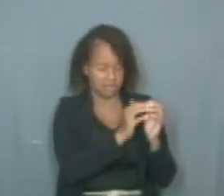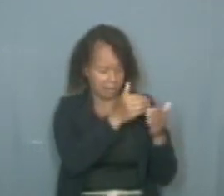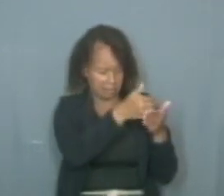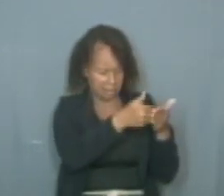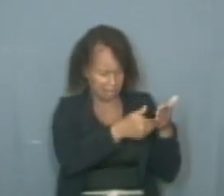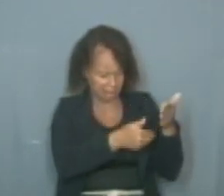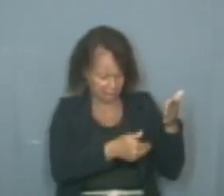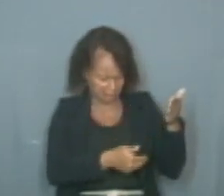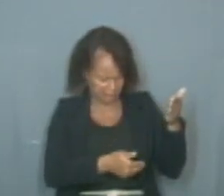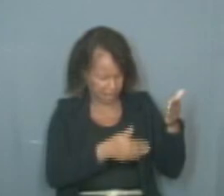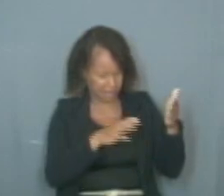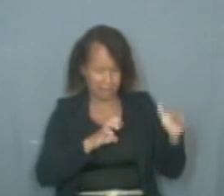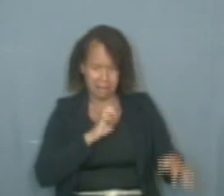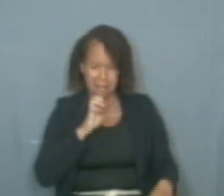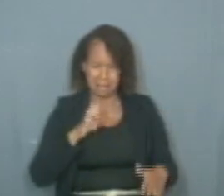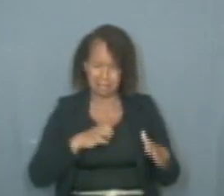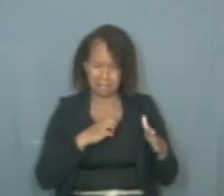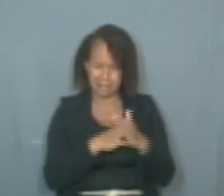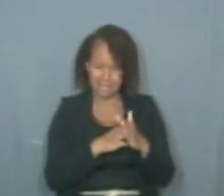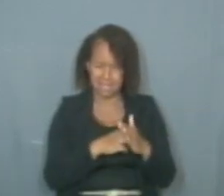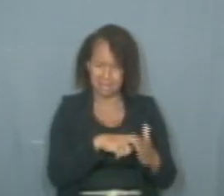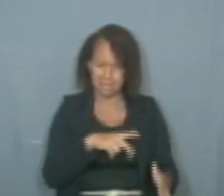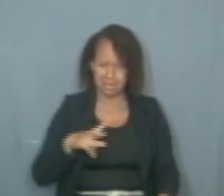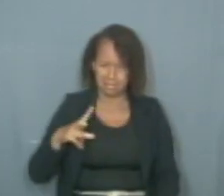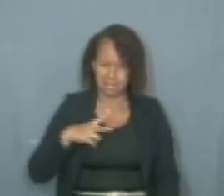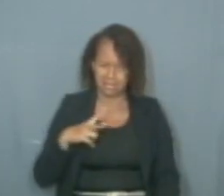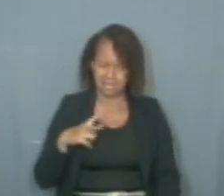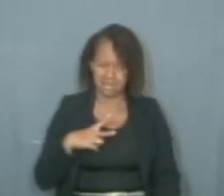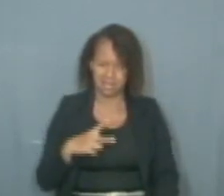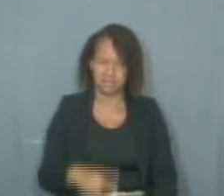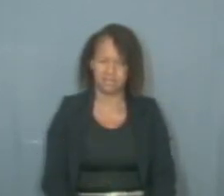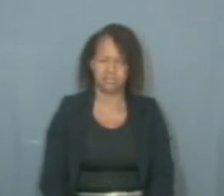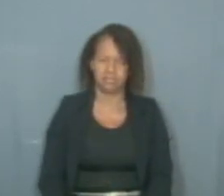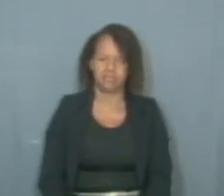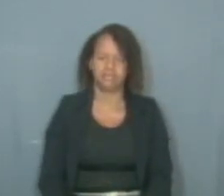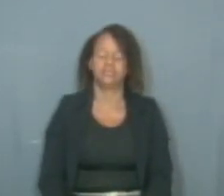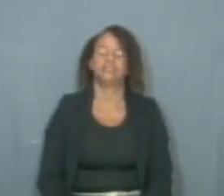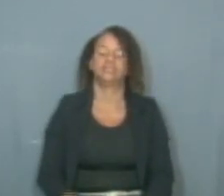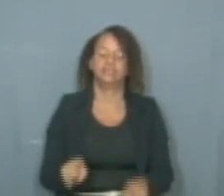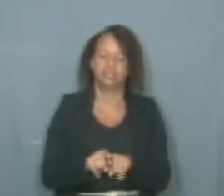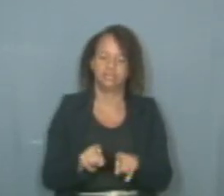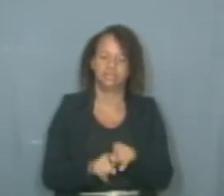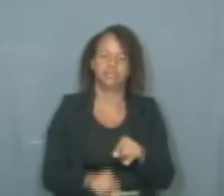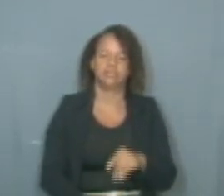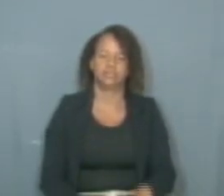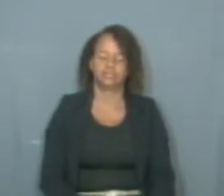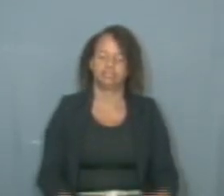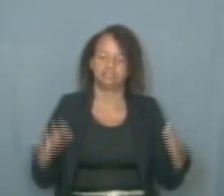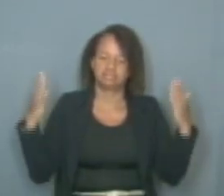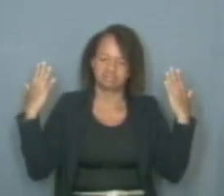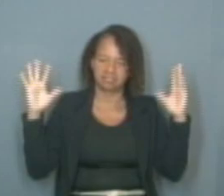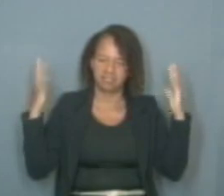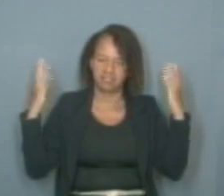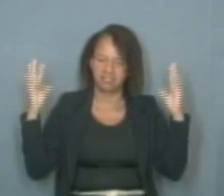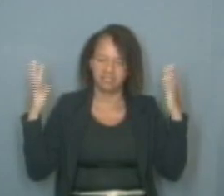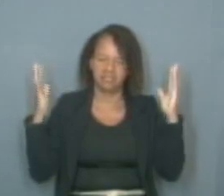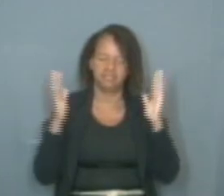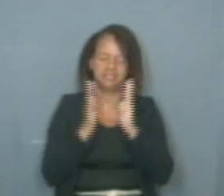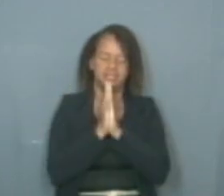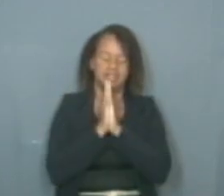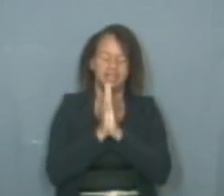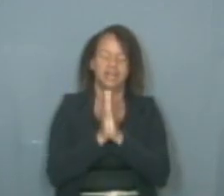de empresas que poderão ser privatizadas. E aqui vai o meu parabéns